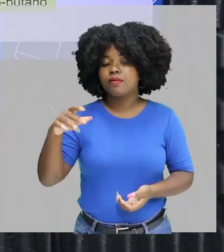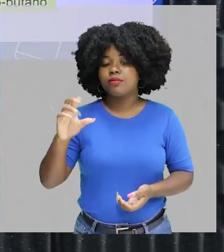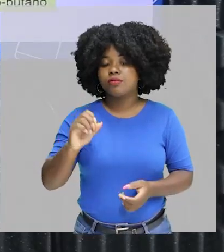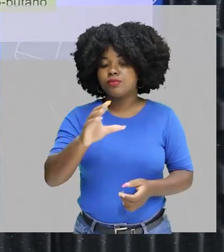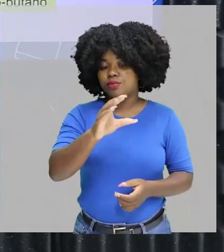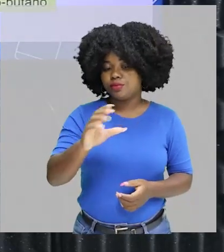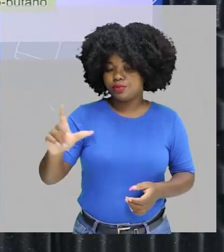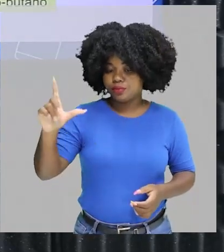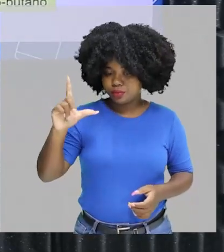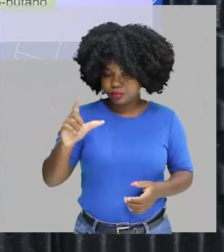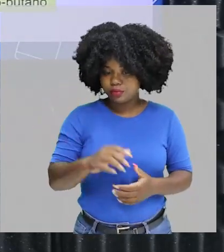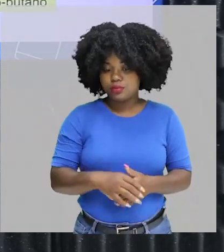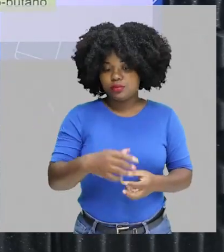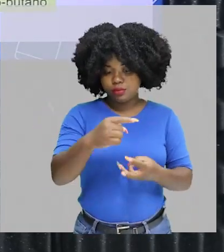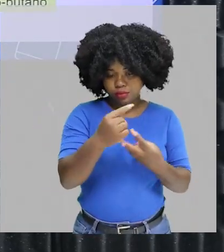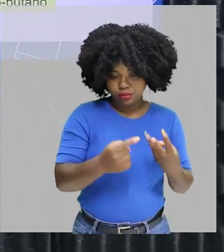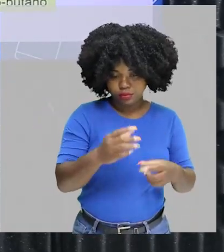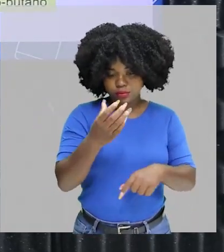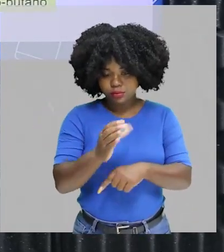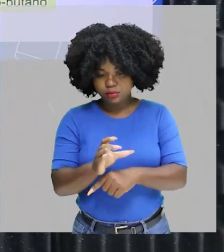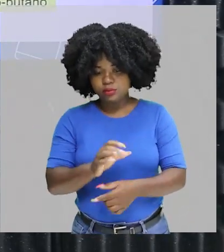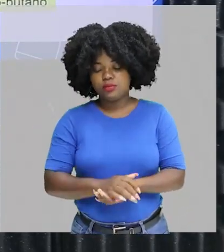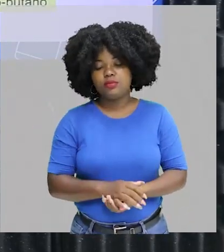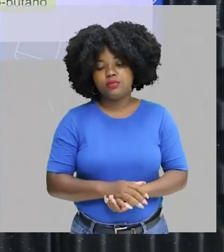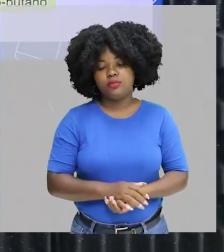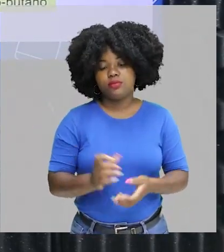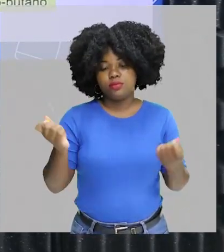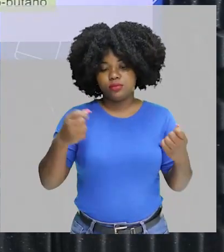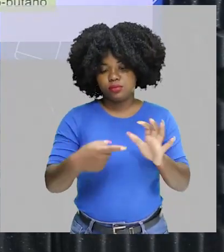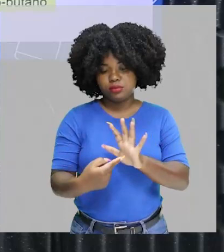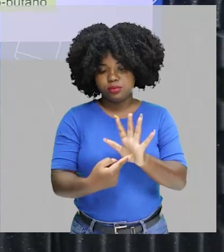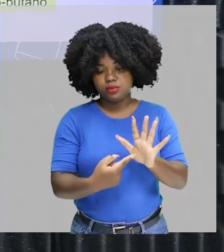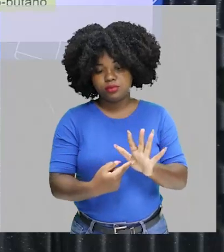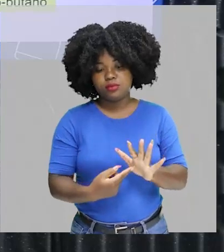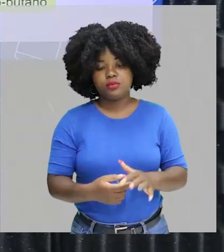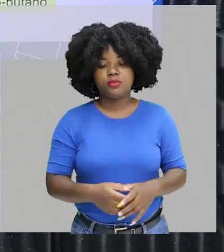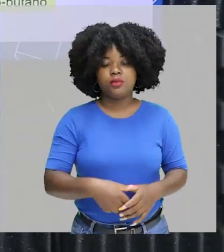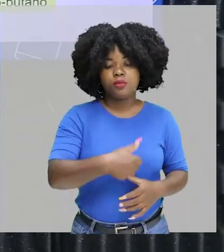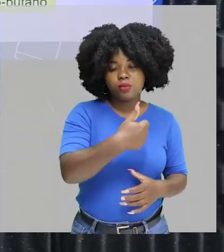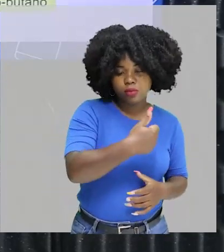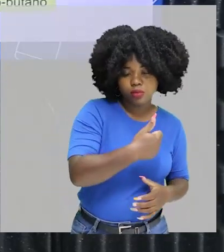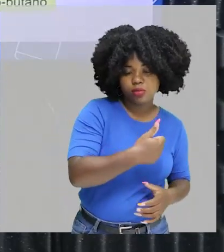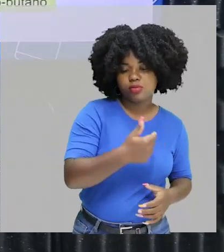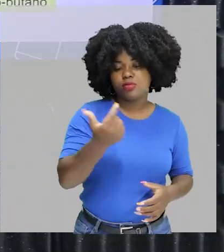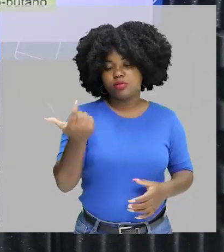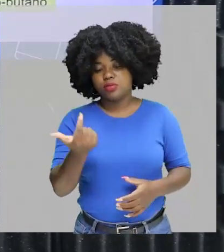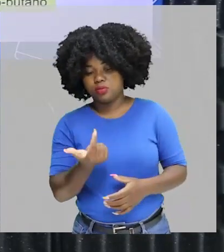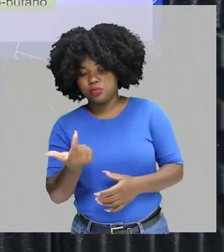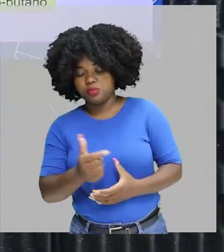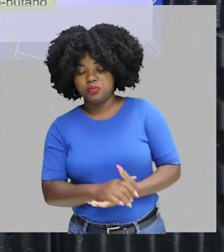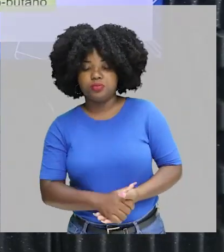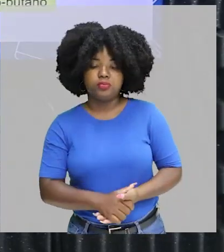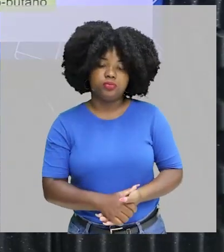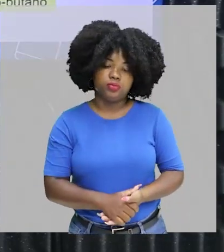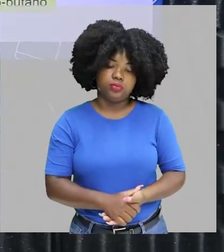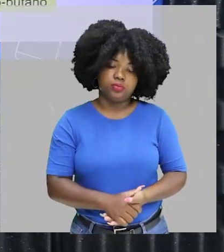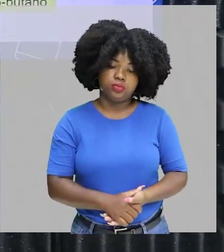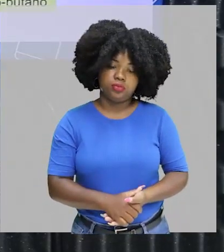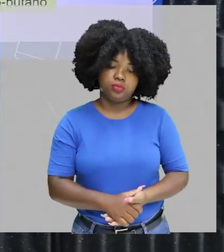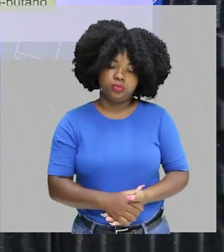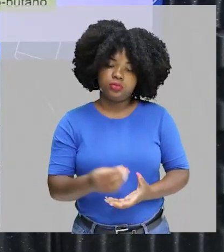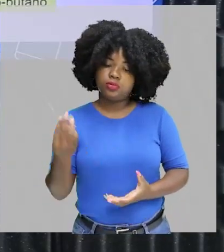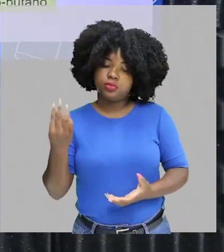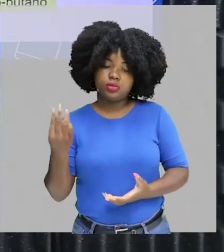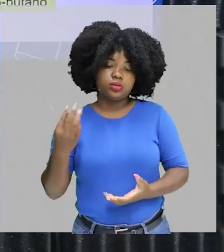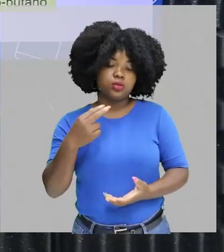cloro. Como são três carbonos, né, o cloro pode aparecer tanto no carbono 1 quanto no carbono 2. No carbono